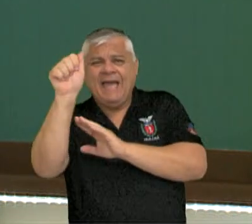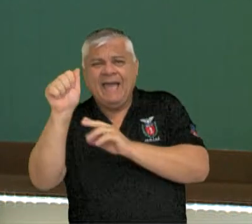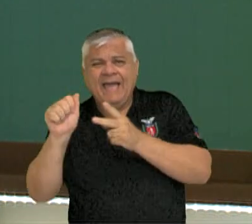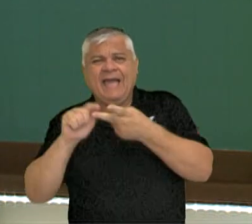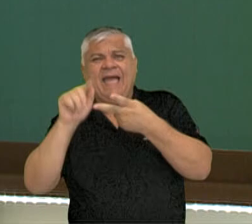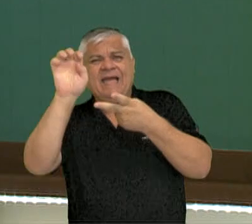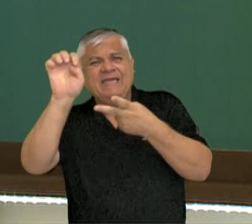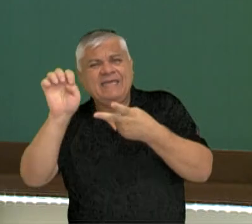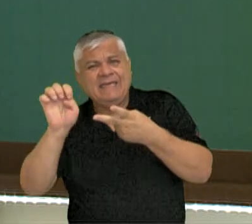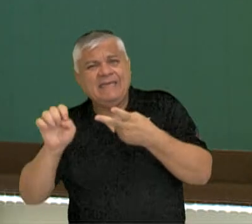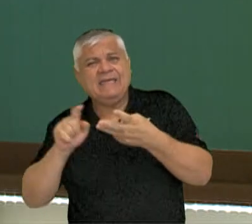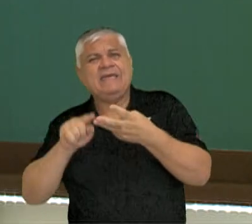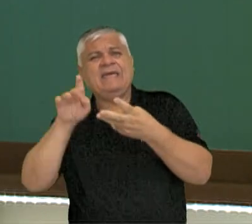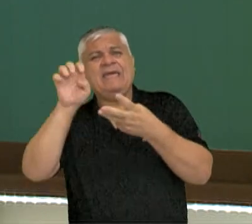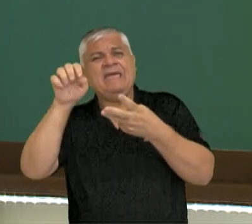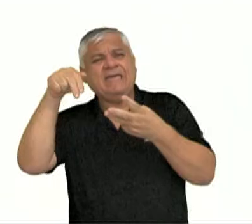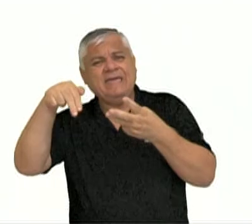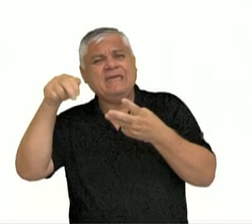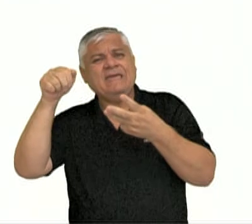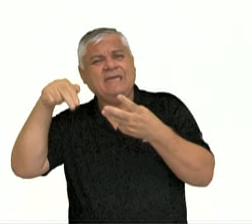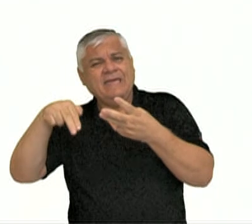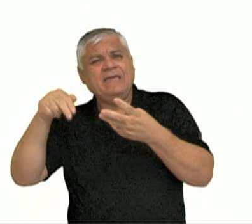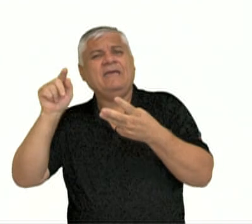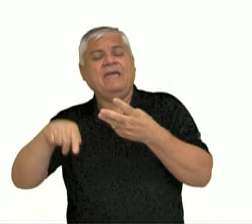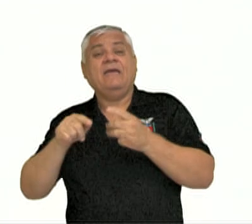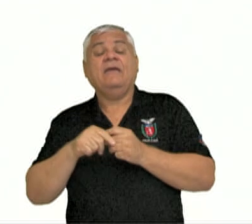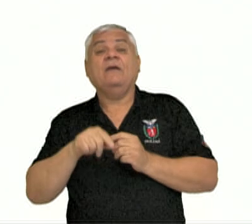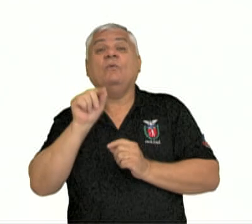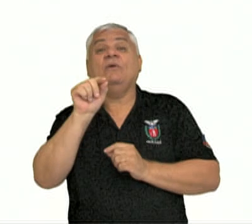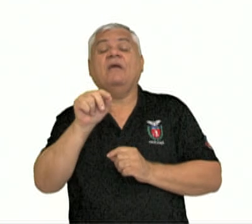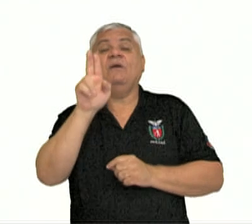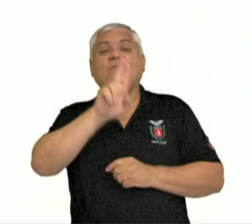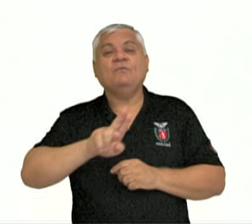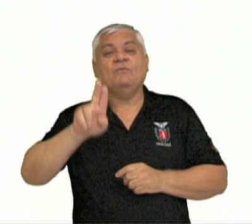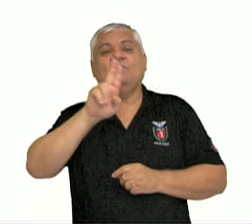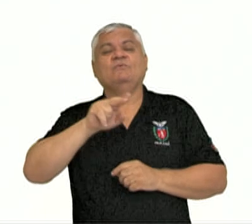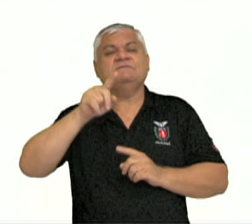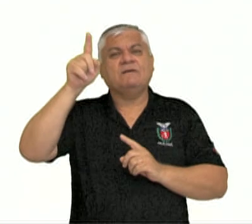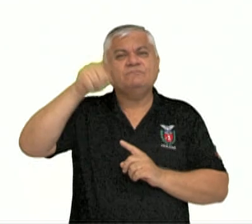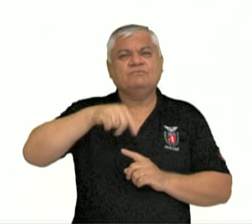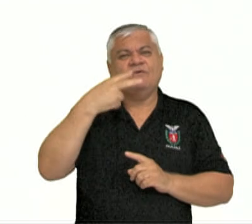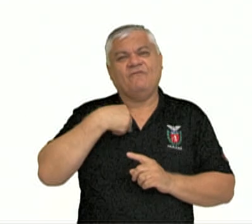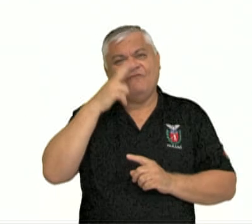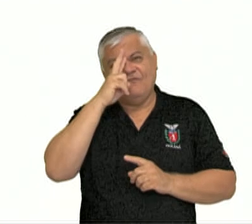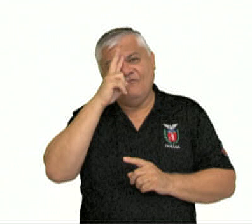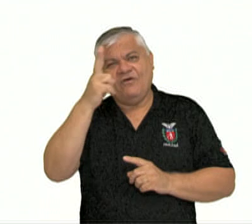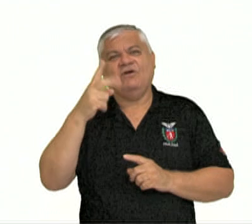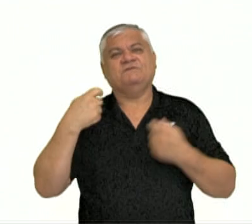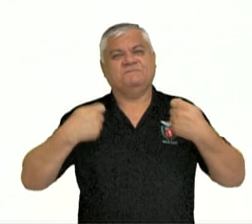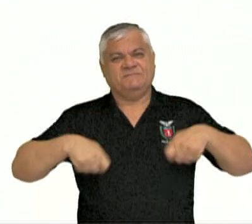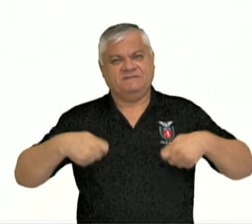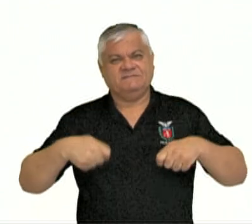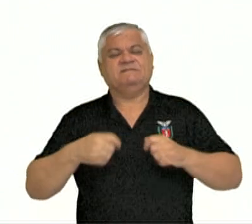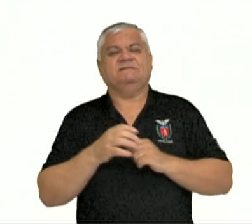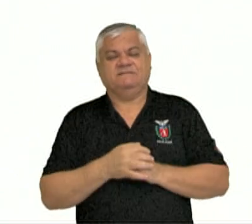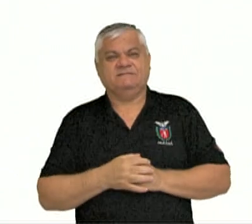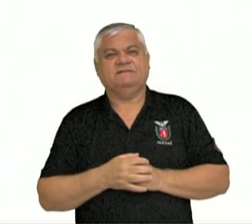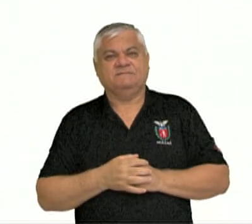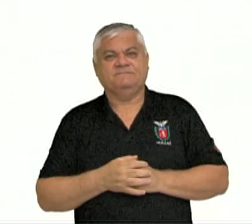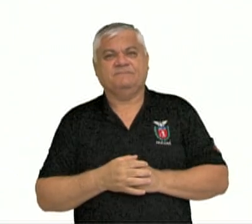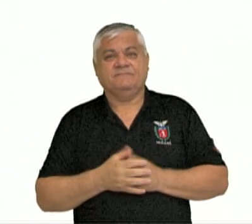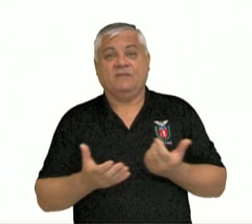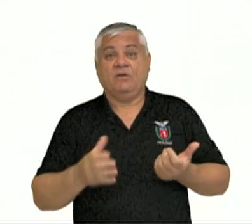essas terminações? Elas indicam a utilização da acentuação, né? A necessidade da utilização